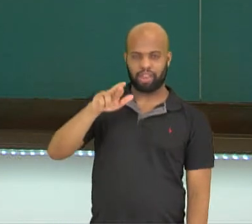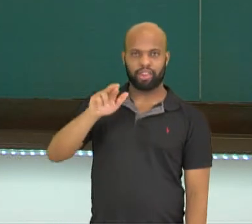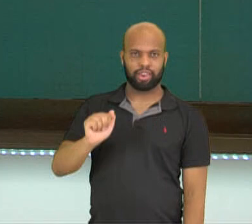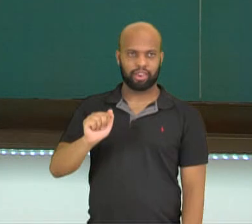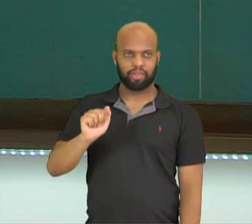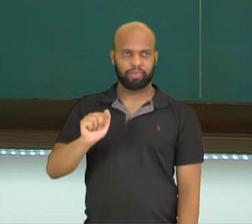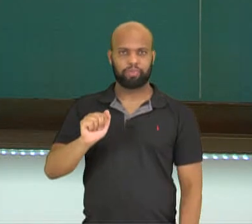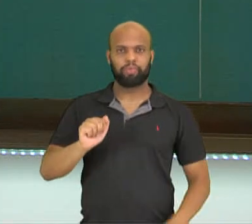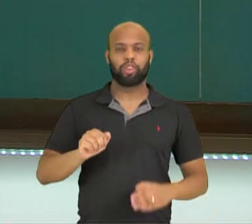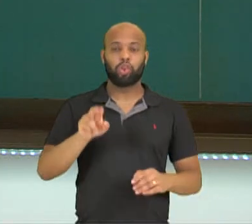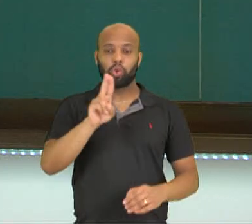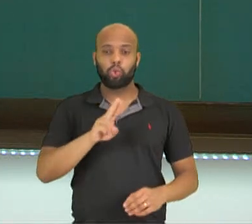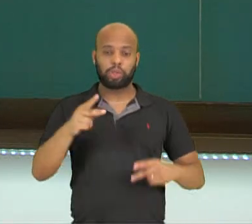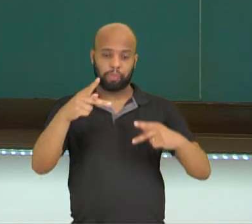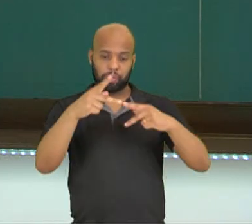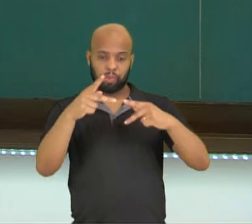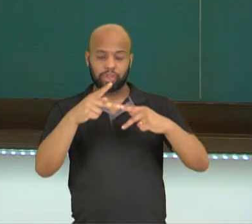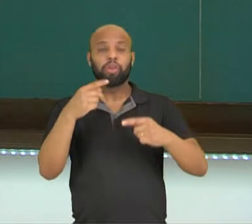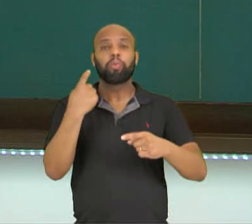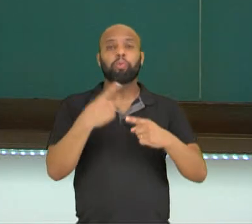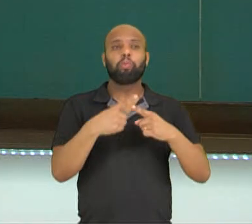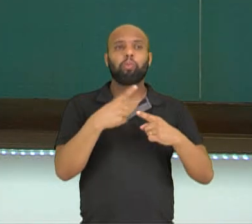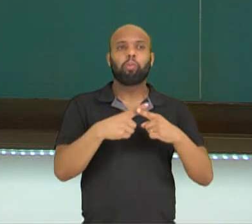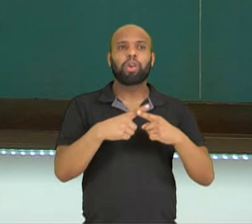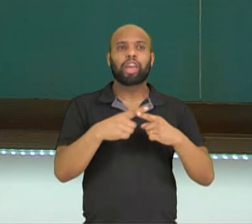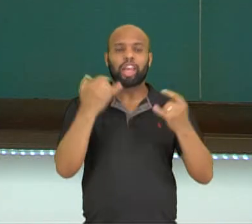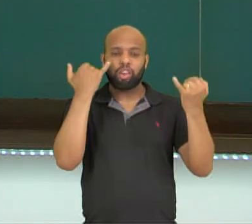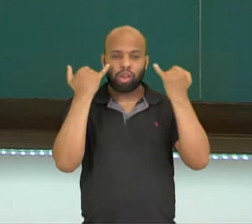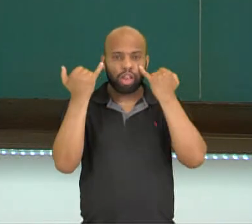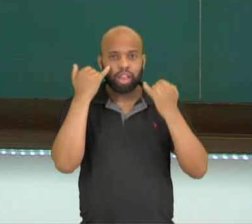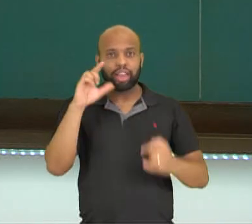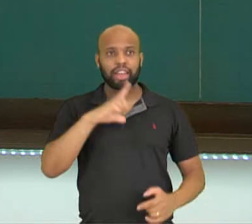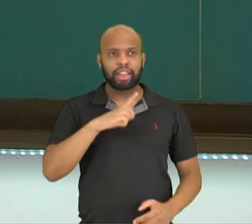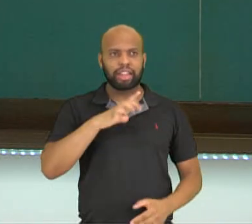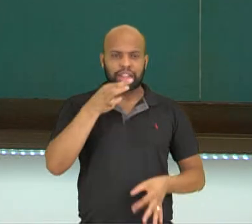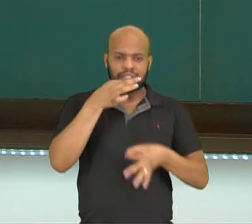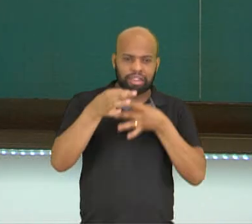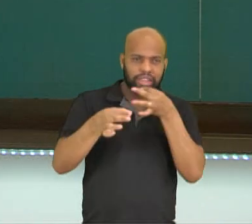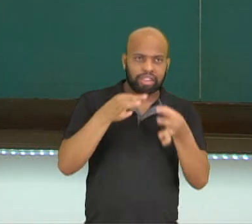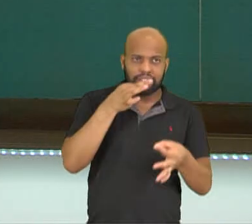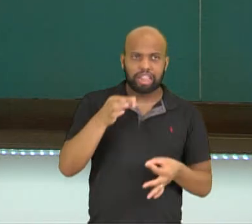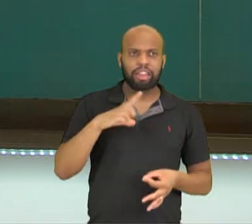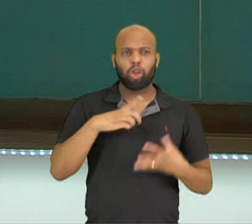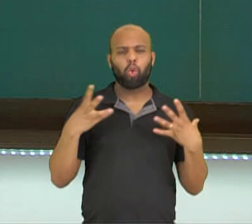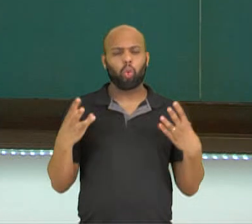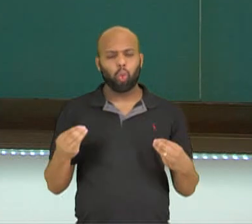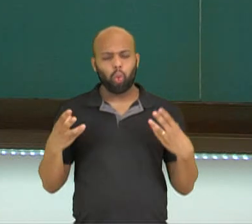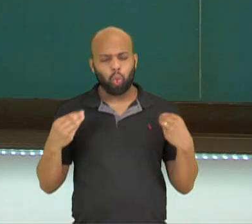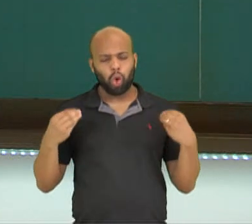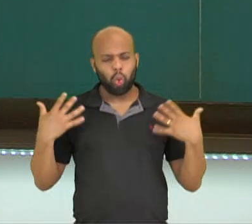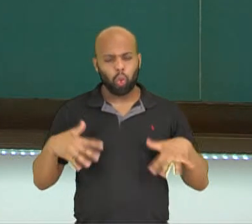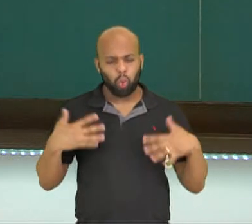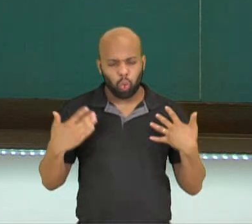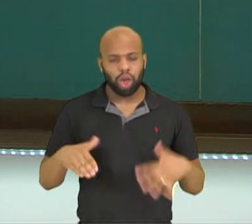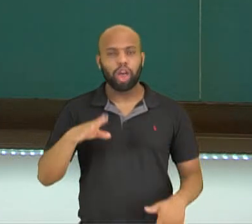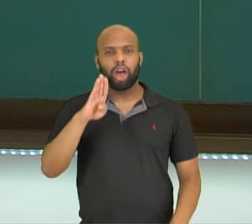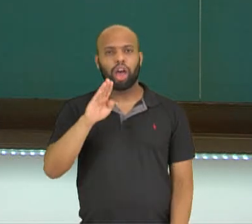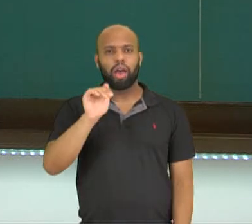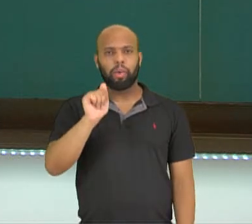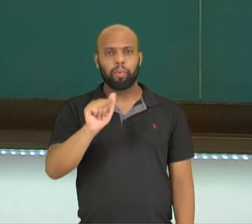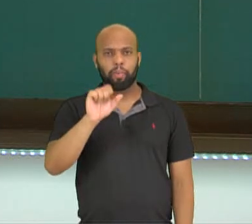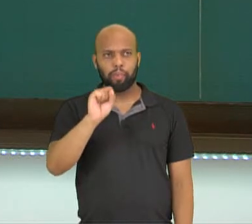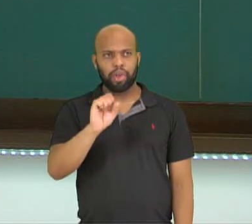a preposição. Pois foram informadas de que as críticas foram bastante. Bastante, nesse caso,